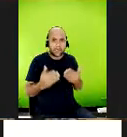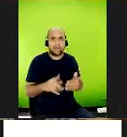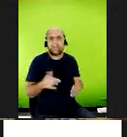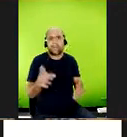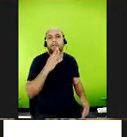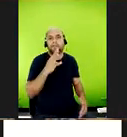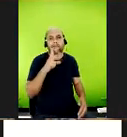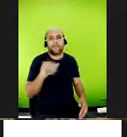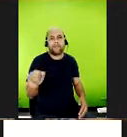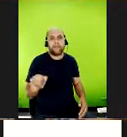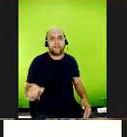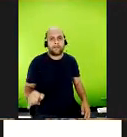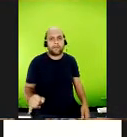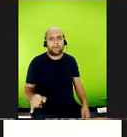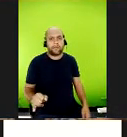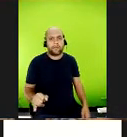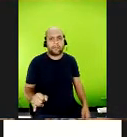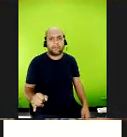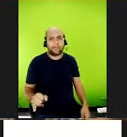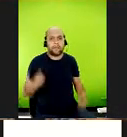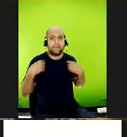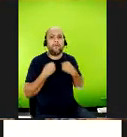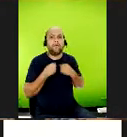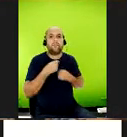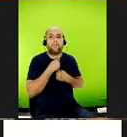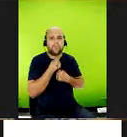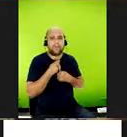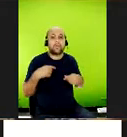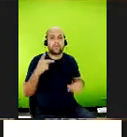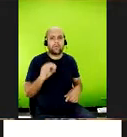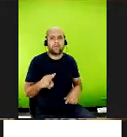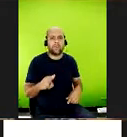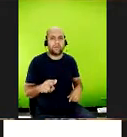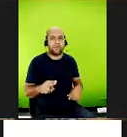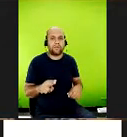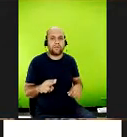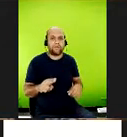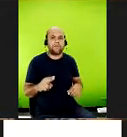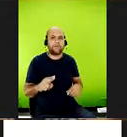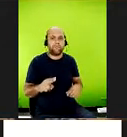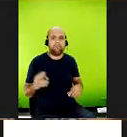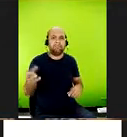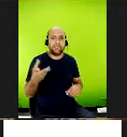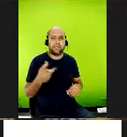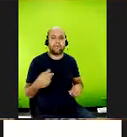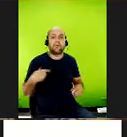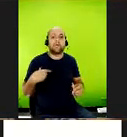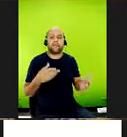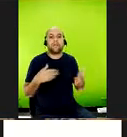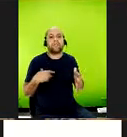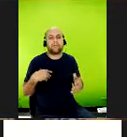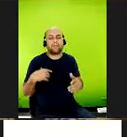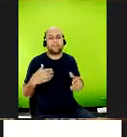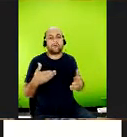conhecer é esse aqui desloque sou eu sequer mulher no evento né eu faço muitos jovens aqui na vale um deles foi ser convidado para